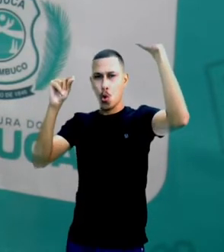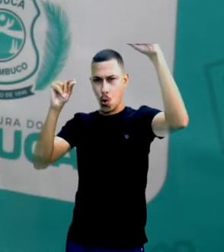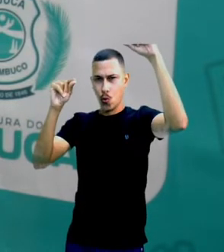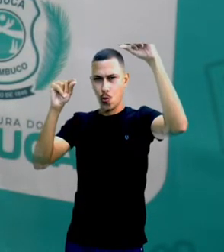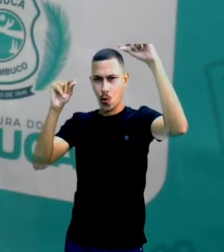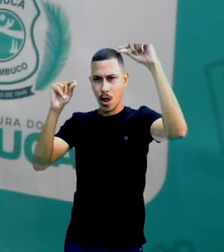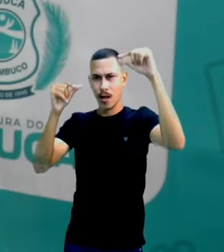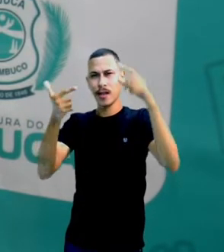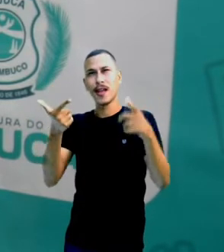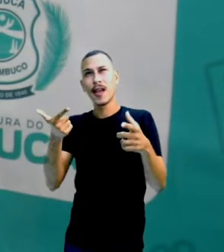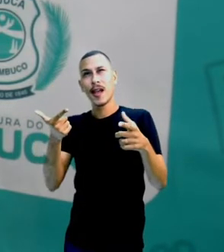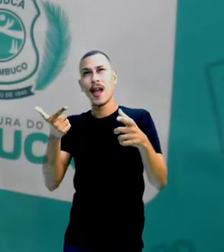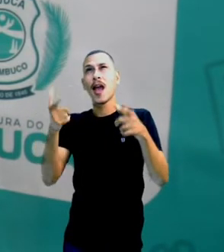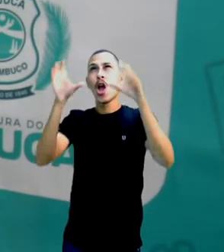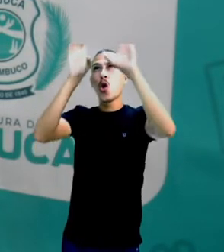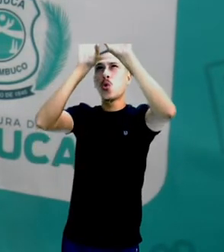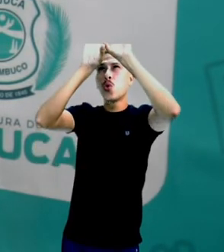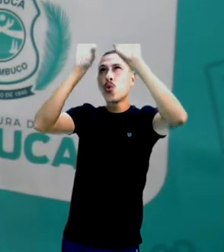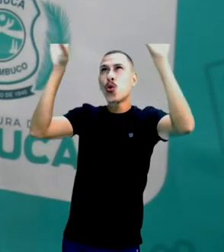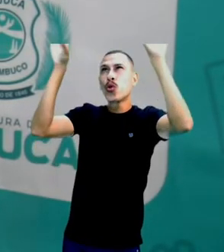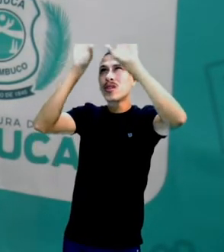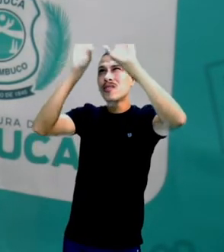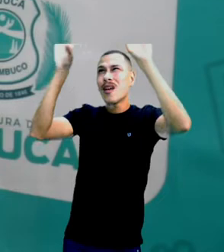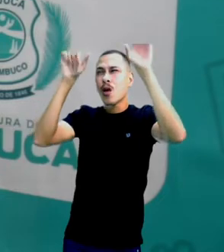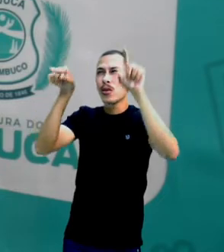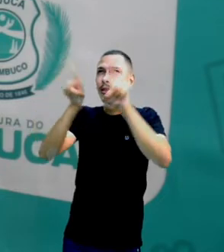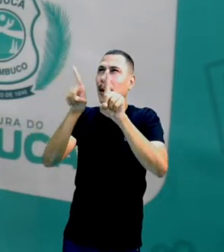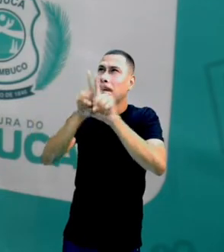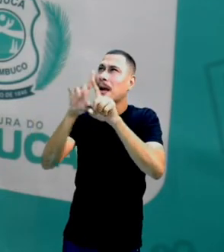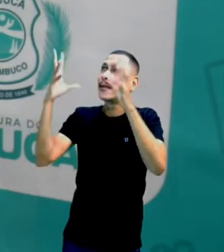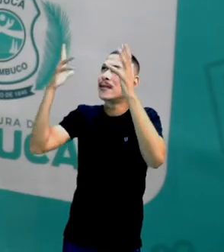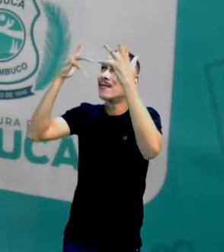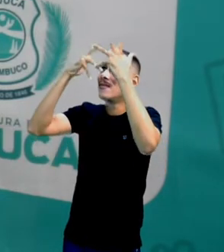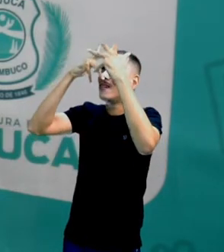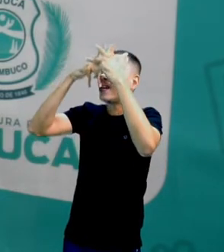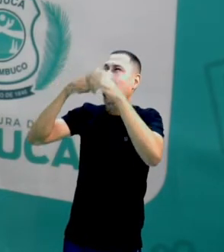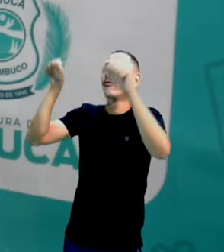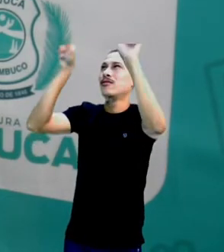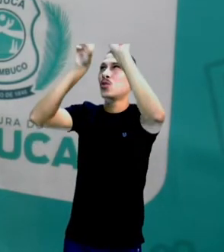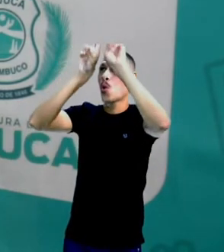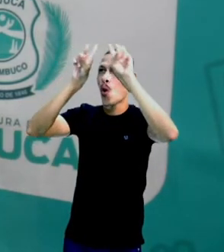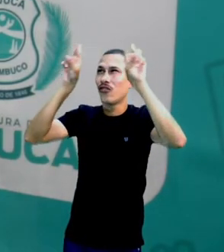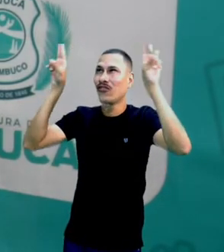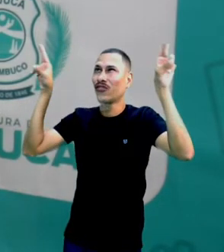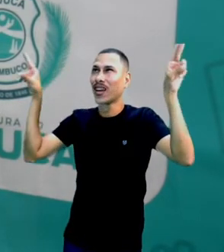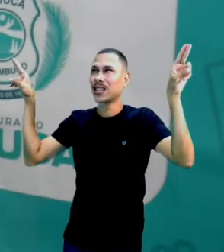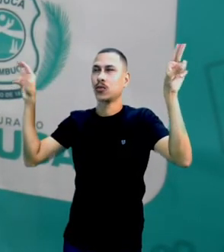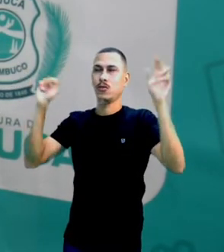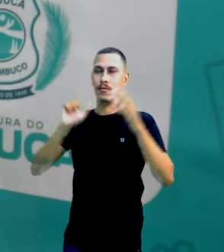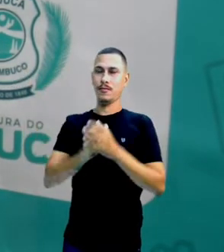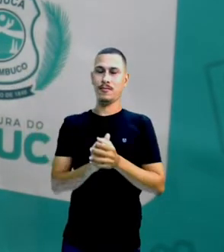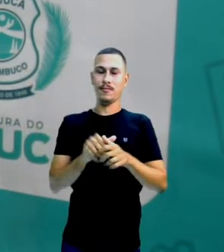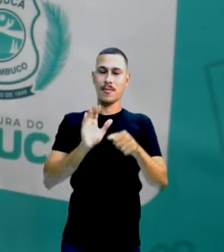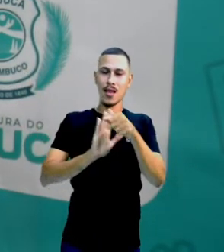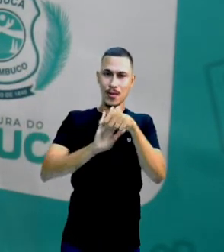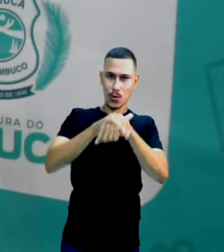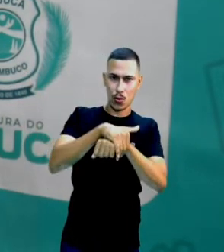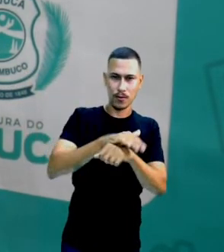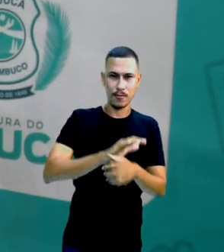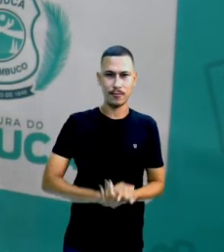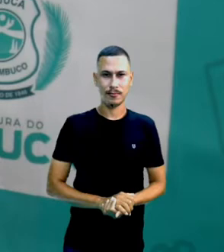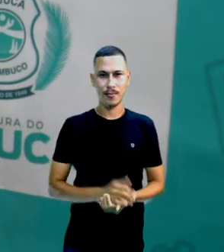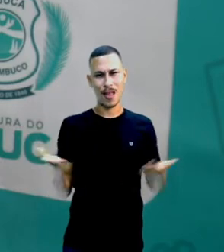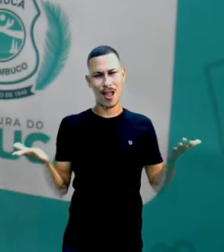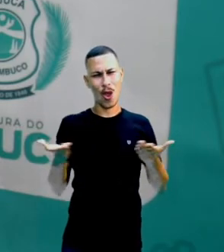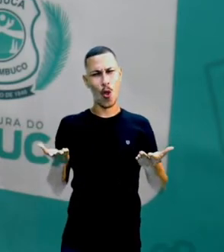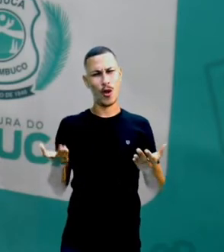estão ali, que ela está ali para também embelezar o nosso universo durante a noite. E agora vamos para